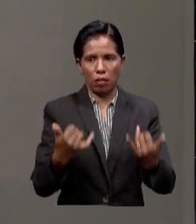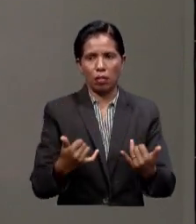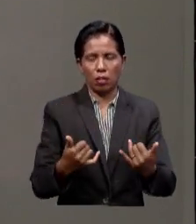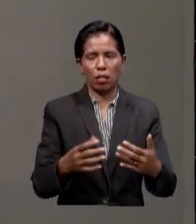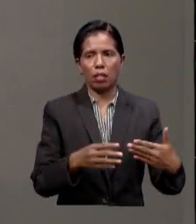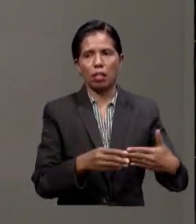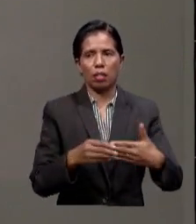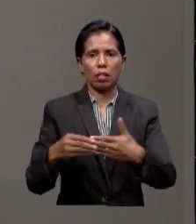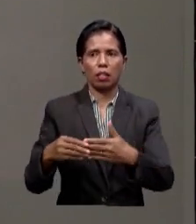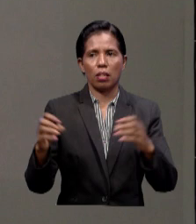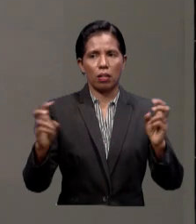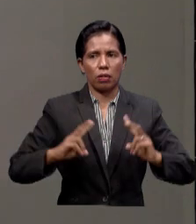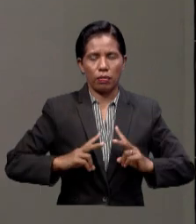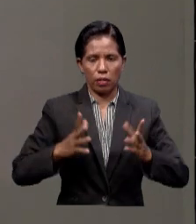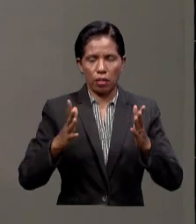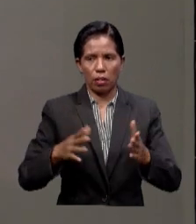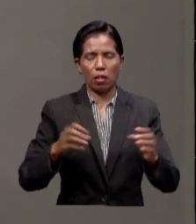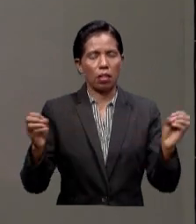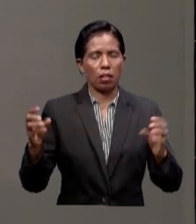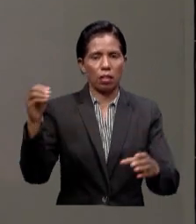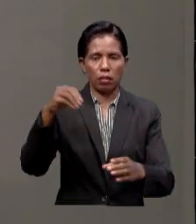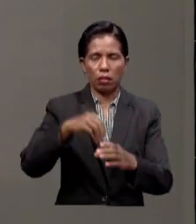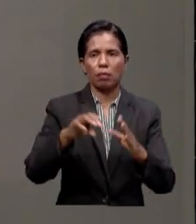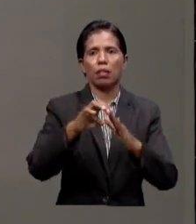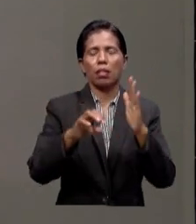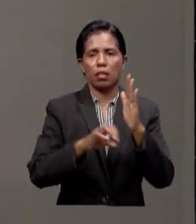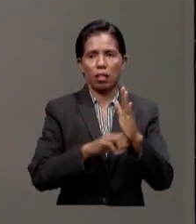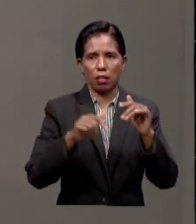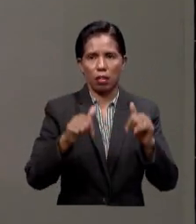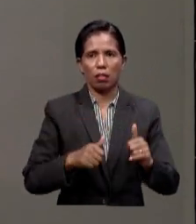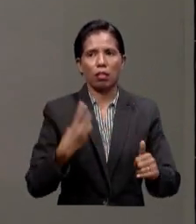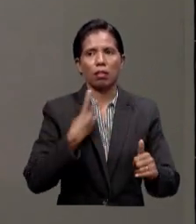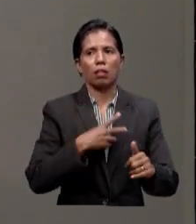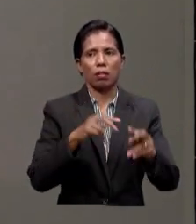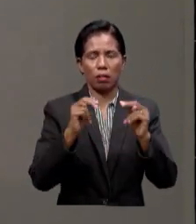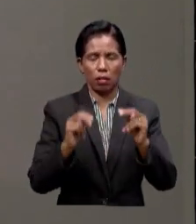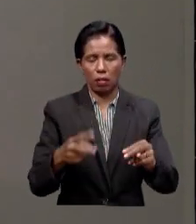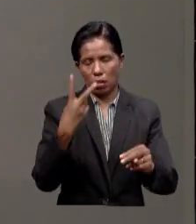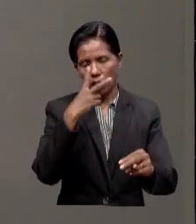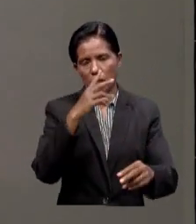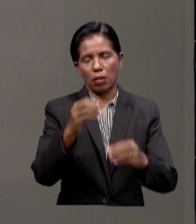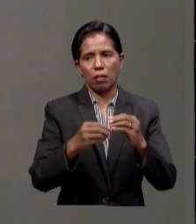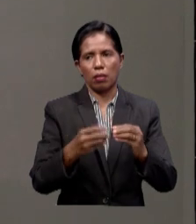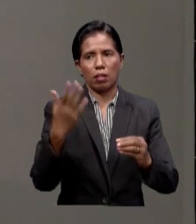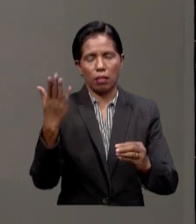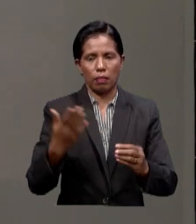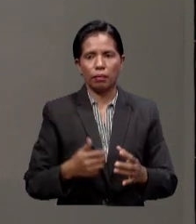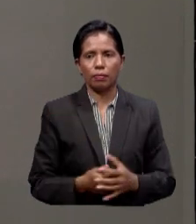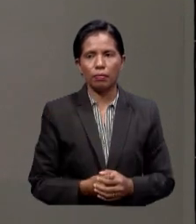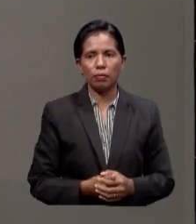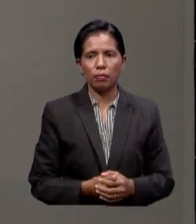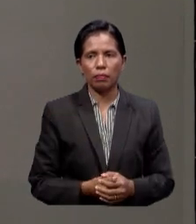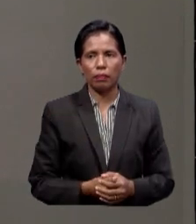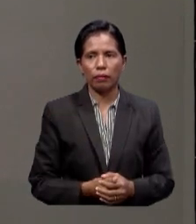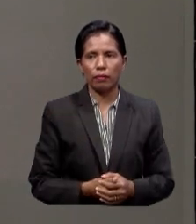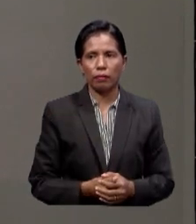os laos veterano, lá pertence a estar vida né? Que precisa tem que politizar a situação ainda né, etc. Né, ser o tempo